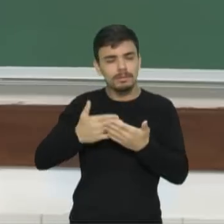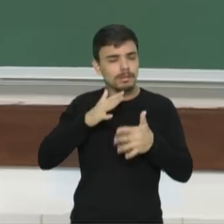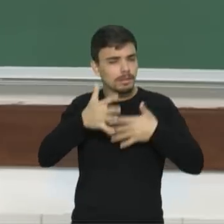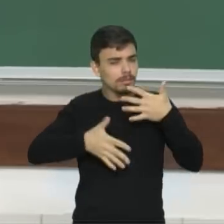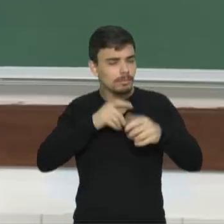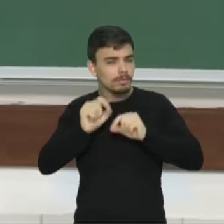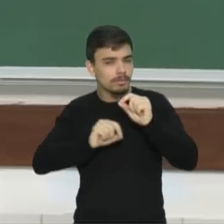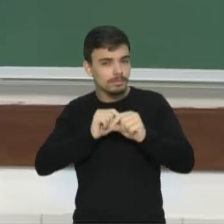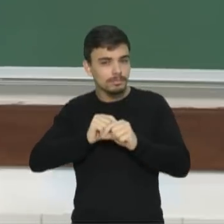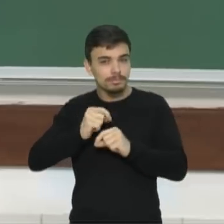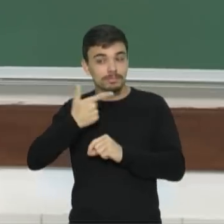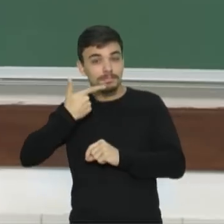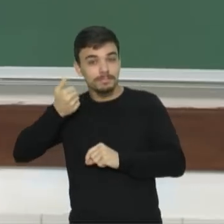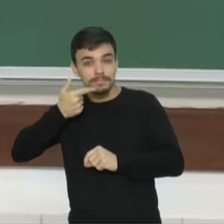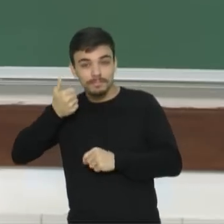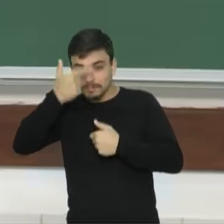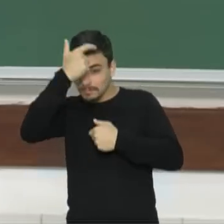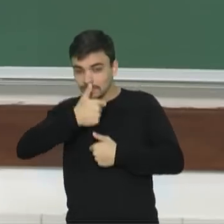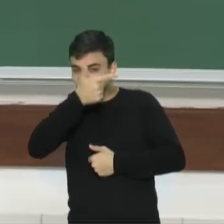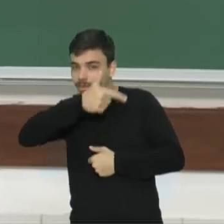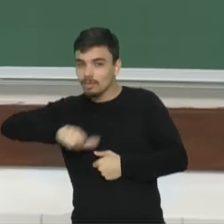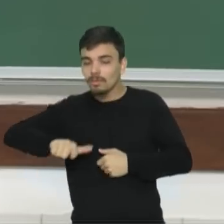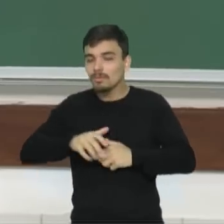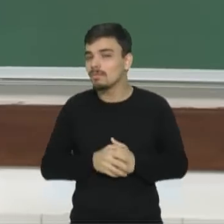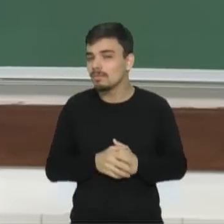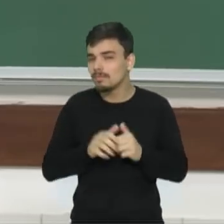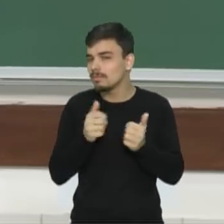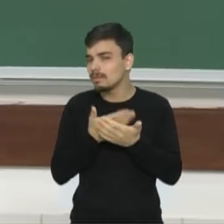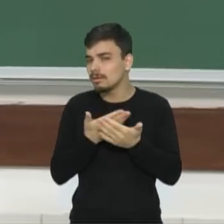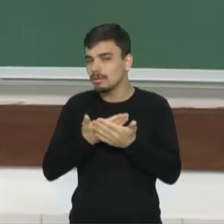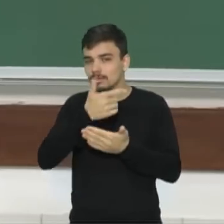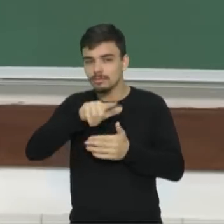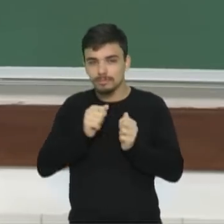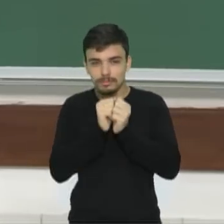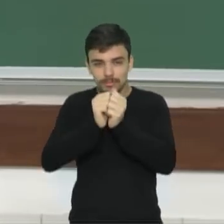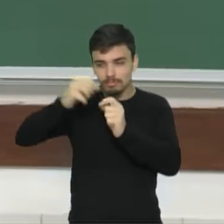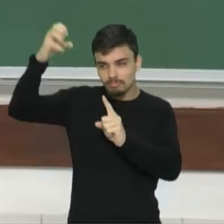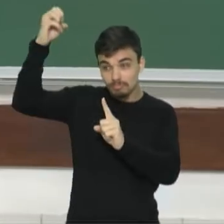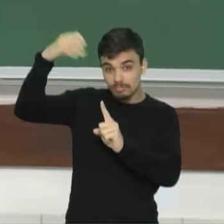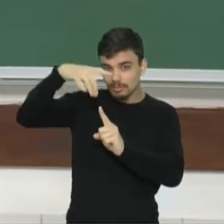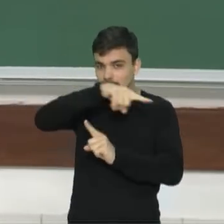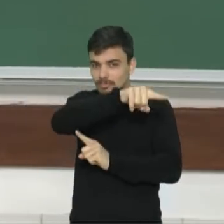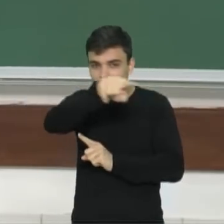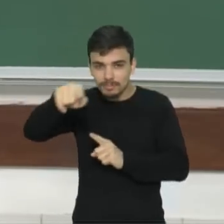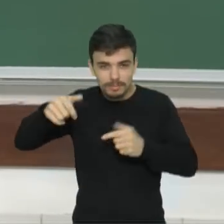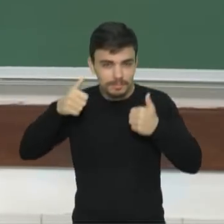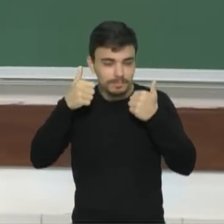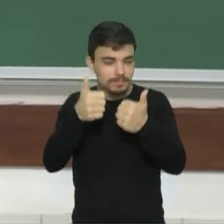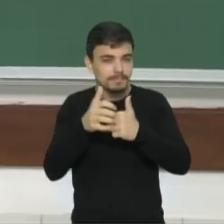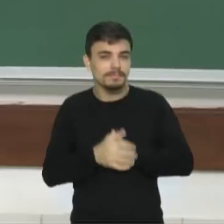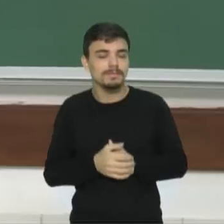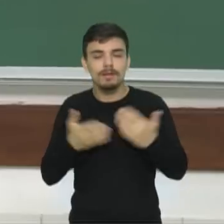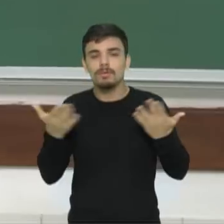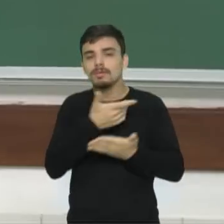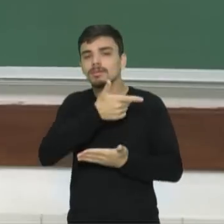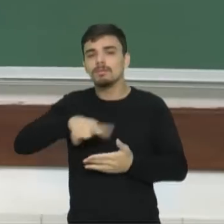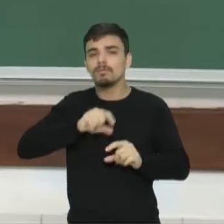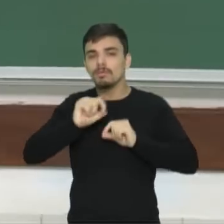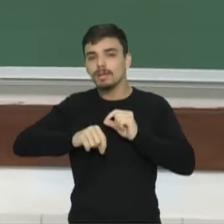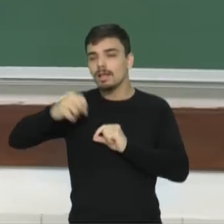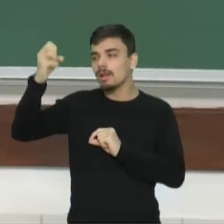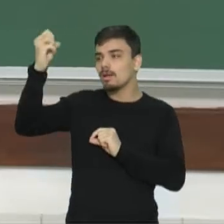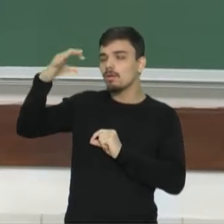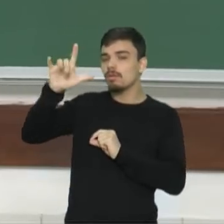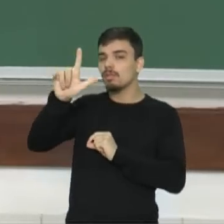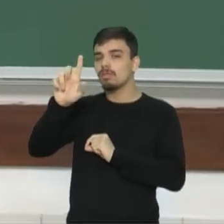para nós. O Gadu novamente, mais uma aula luminosa para vocês. Hoje, novamente, luz.